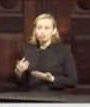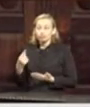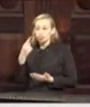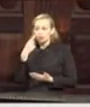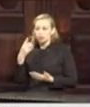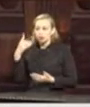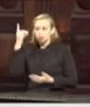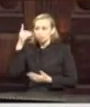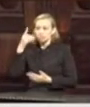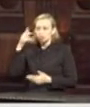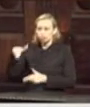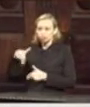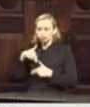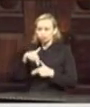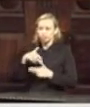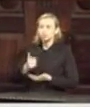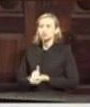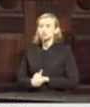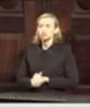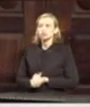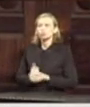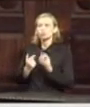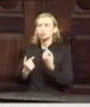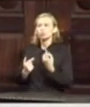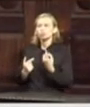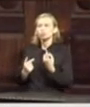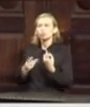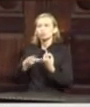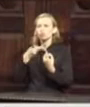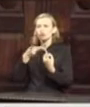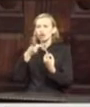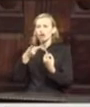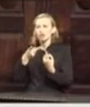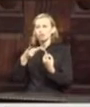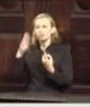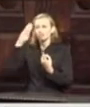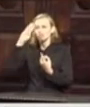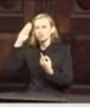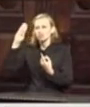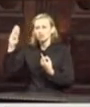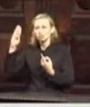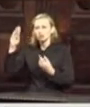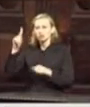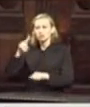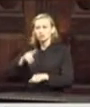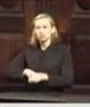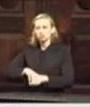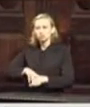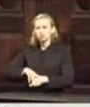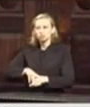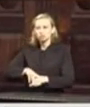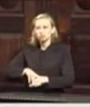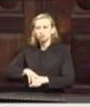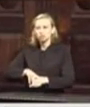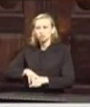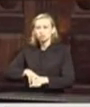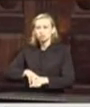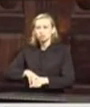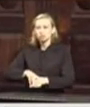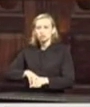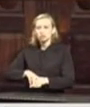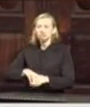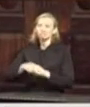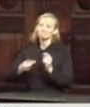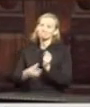argumentos. Um deles dizia o seguinte: a prioridade desse momento tem que ser a questão